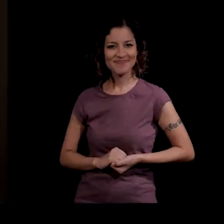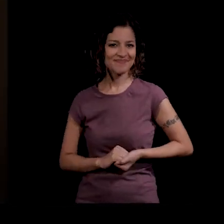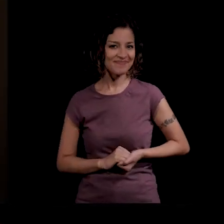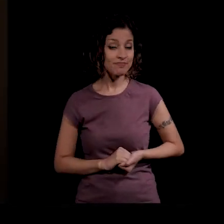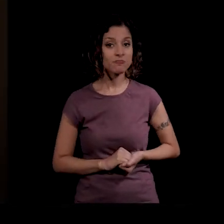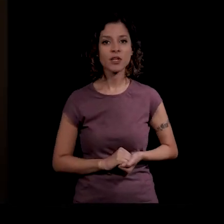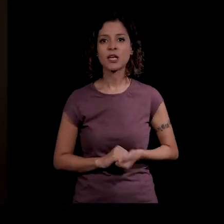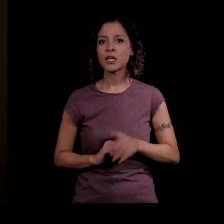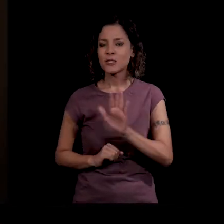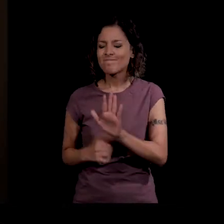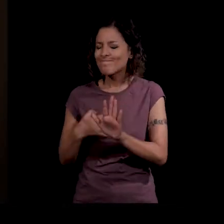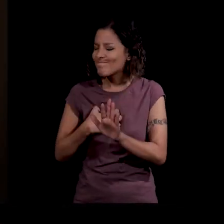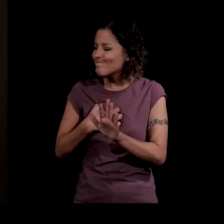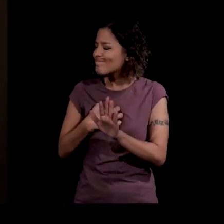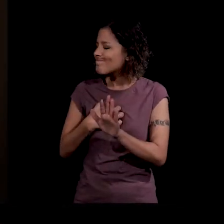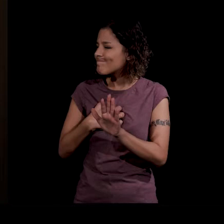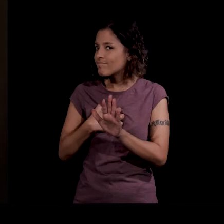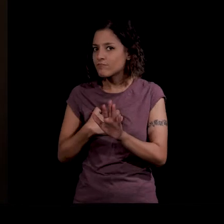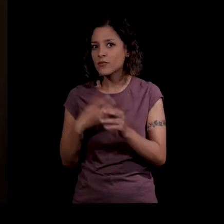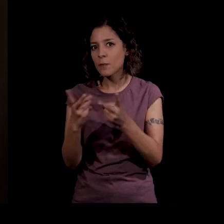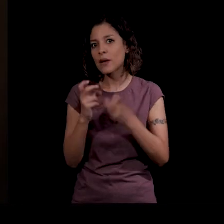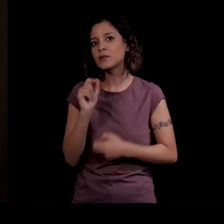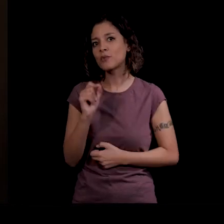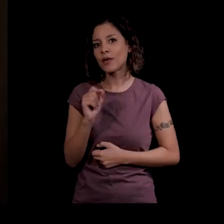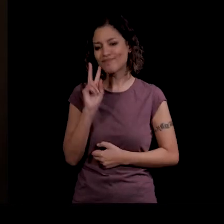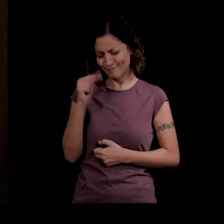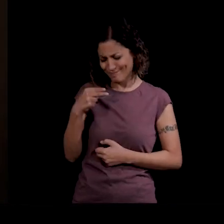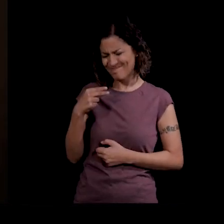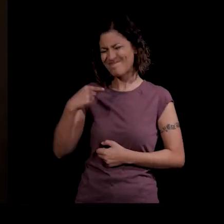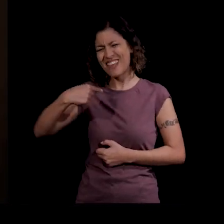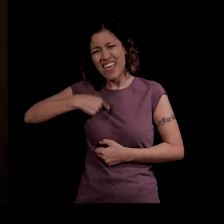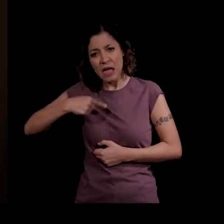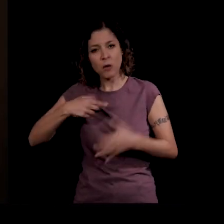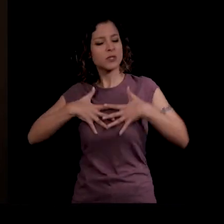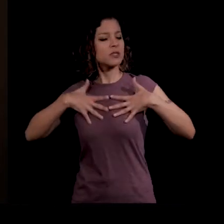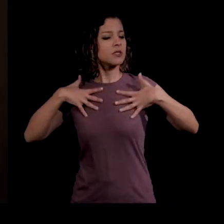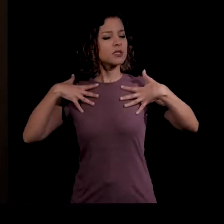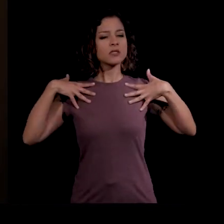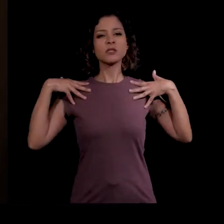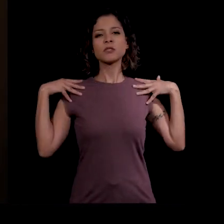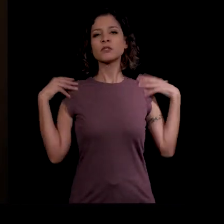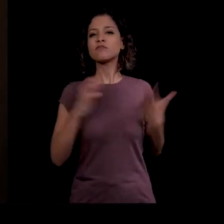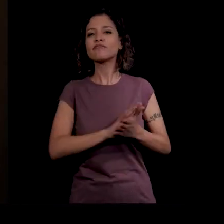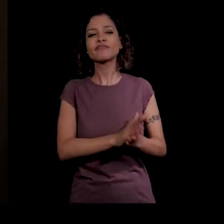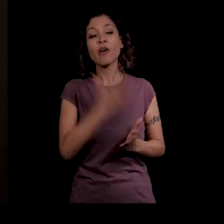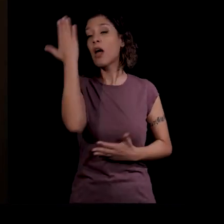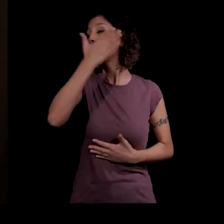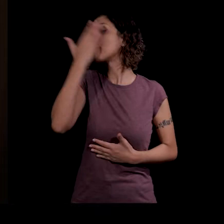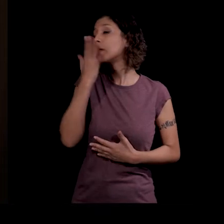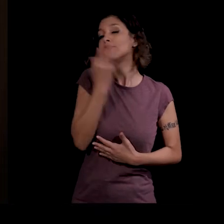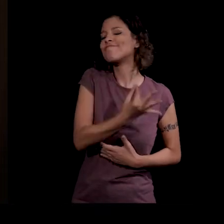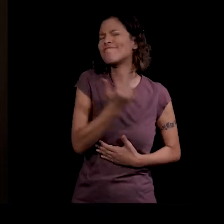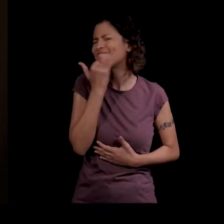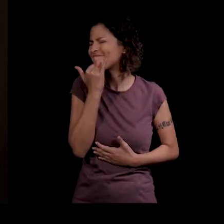Acho que a coisa que mais me dói é quando eu percebo que, ai, fui vaidosa, fui narcisista, passei por cima, mas não prestei atenção,